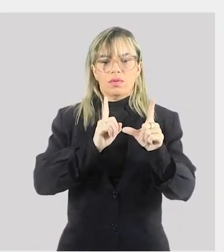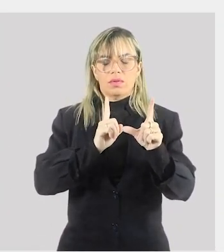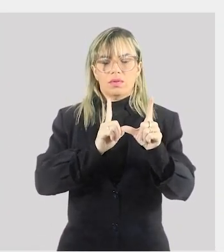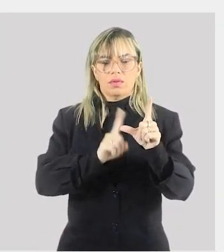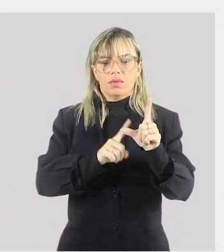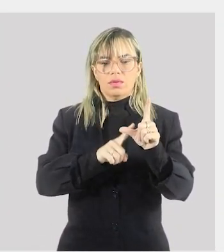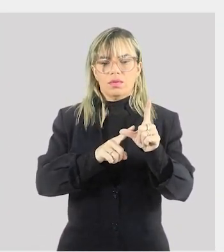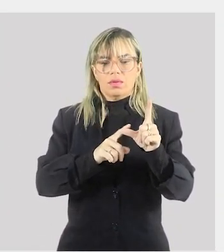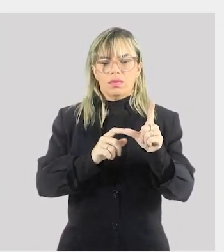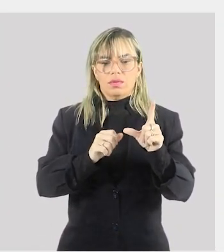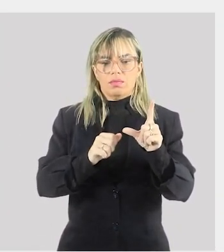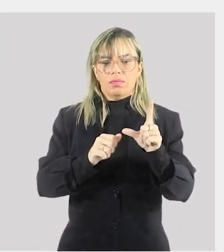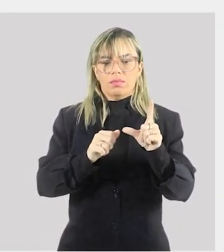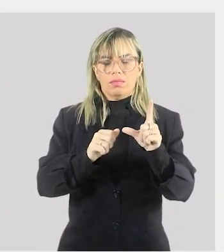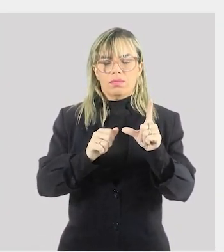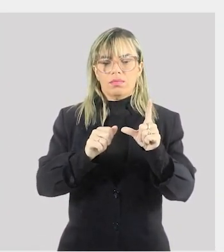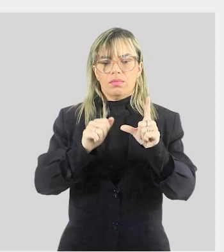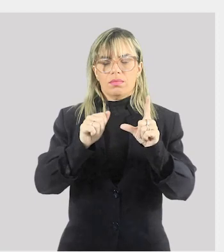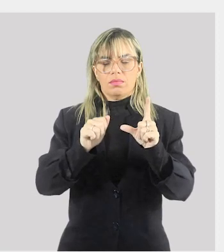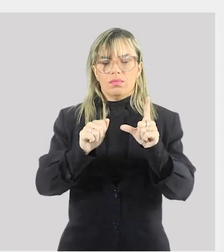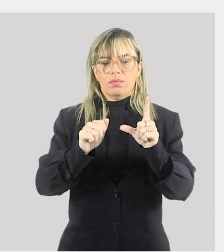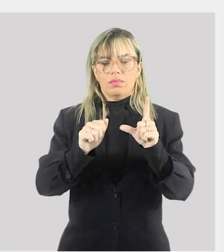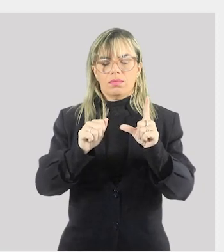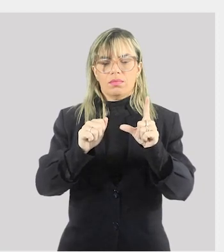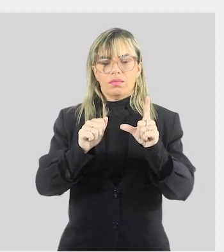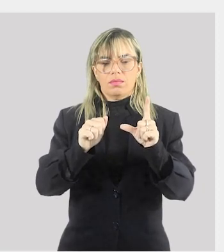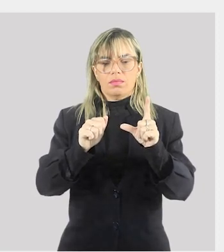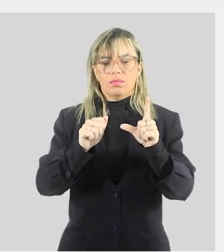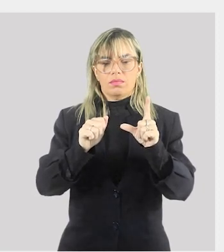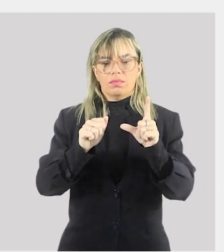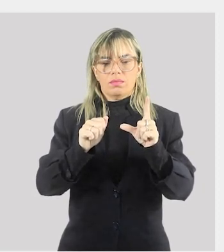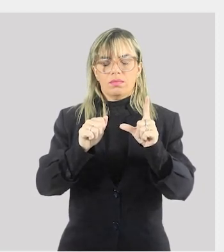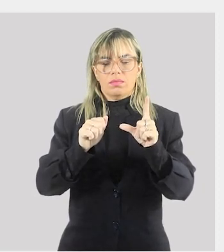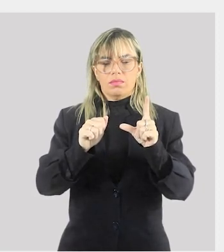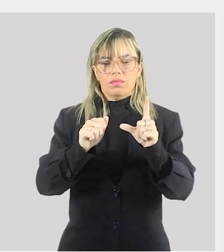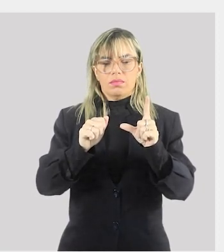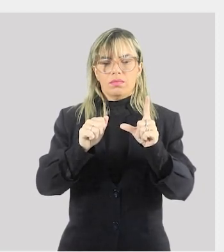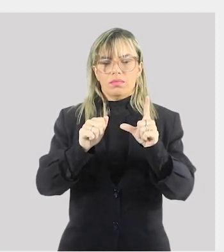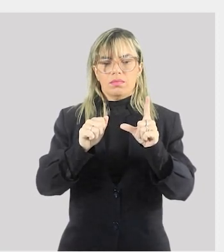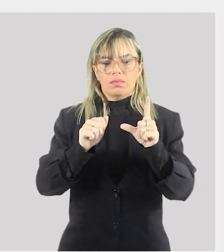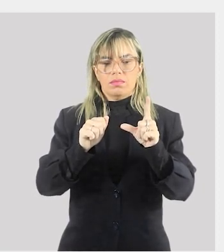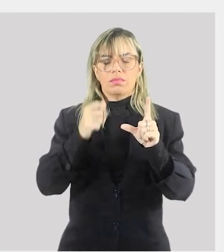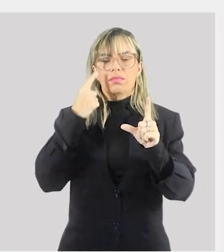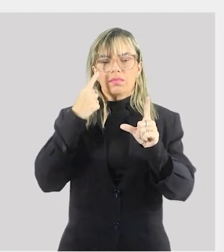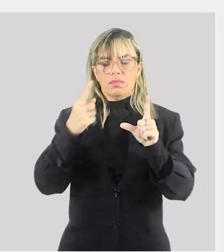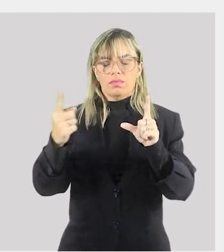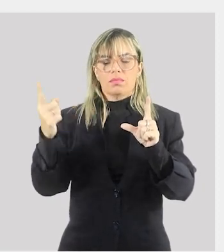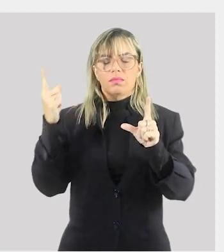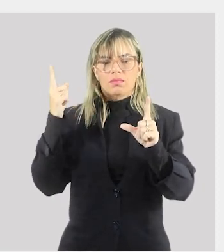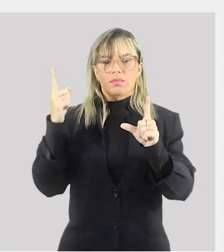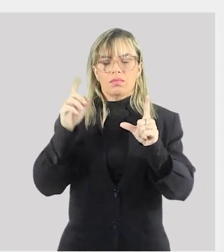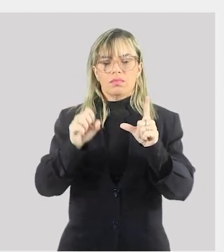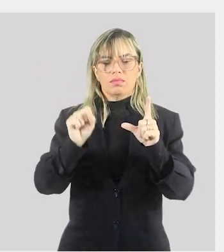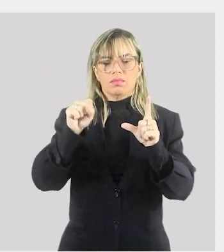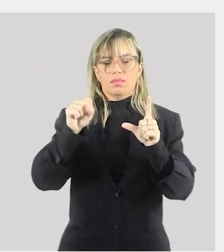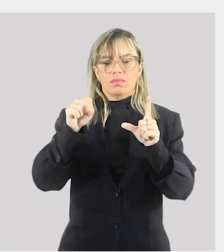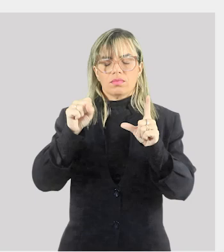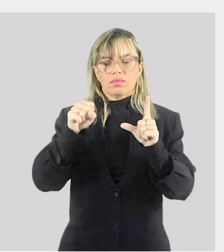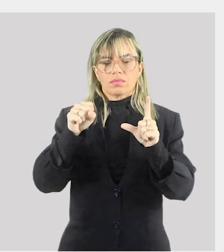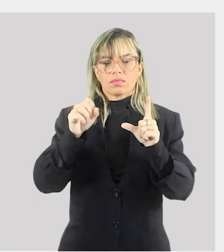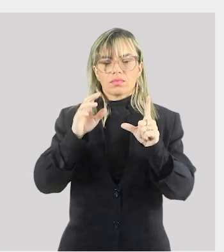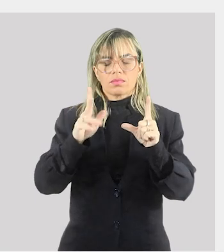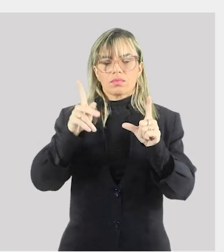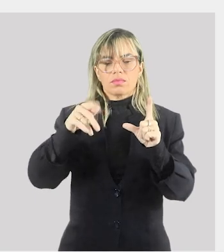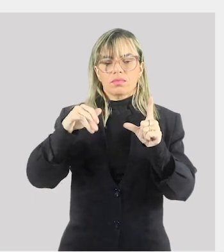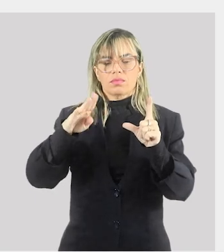o Produto Nacional Bruto, não é? O PIB per capita, aí sim, senhores. O Produto Interno